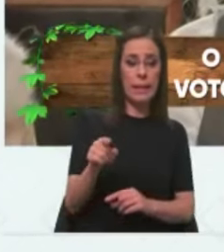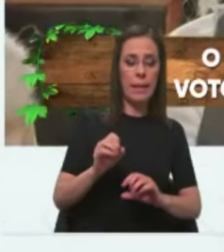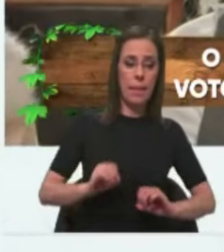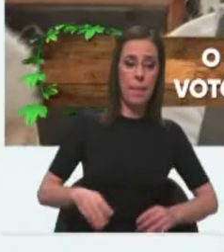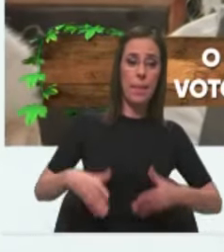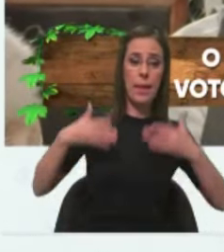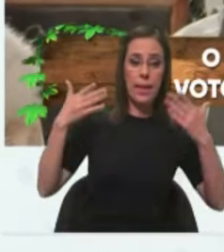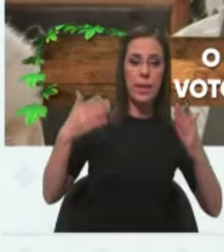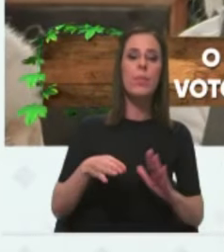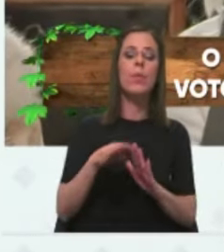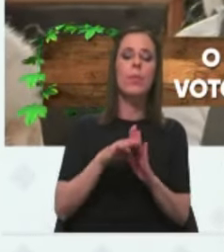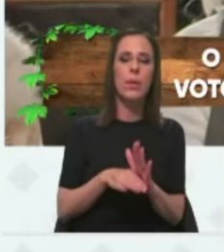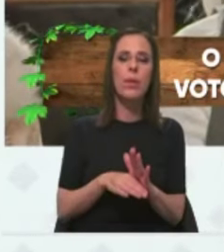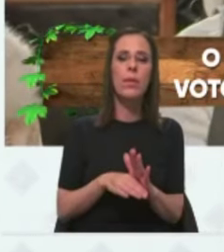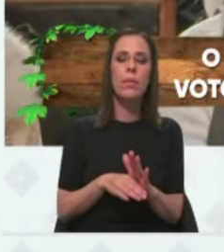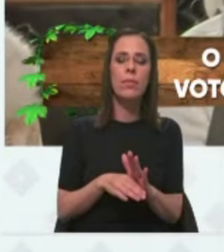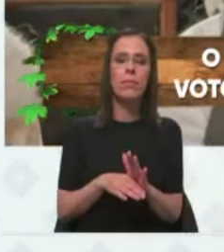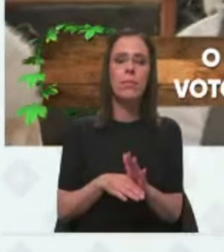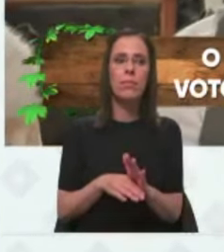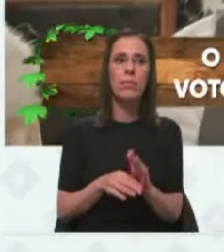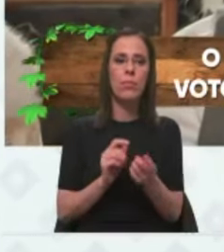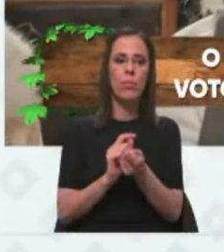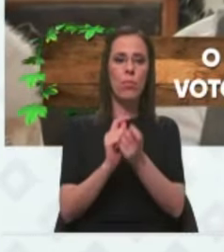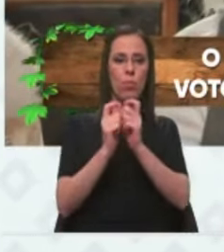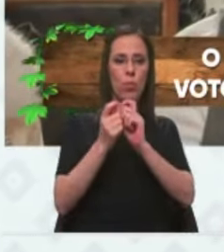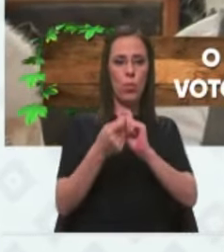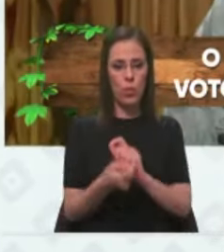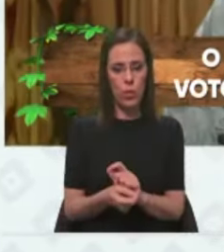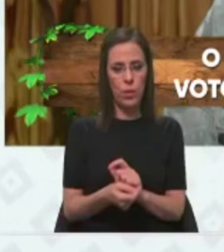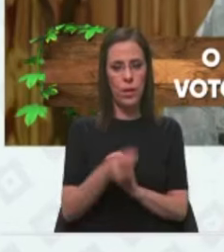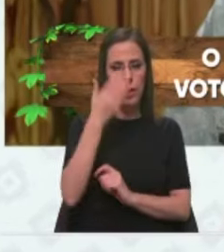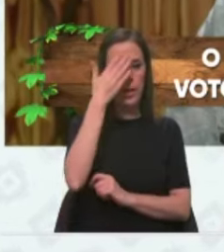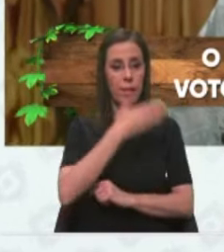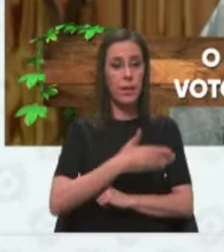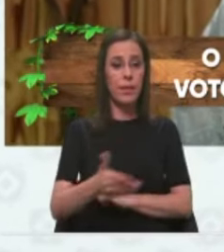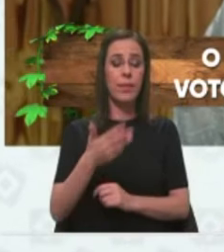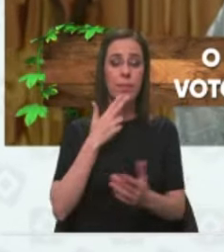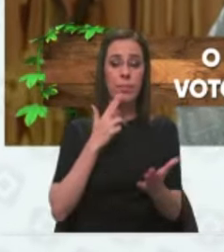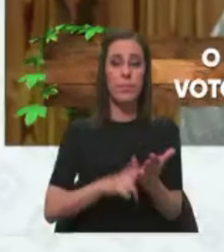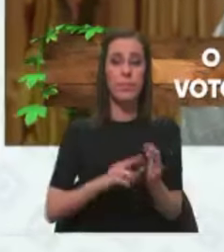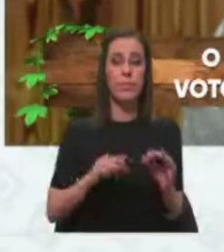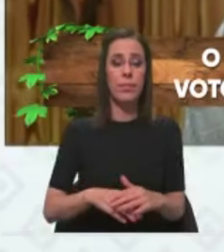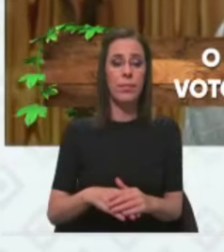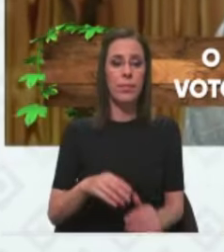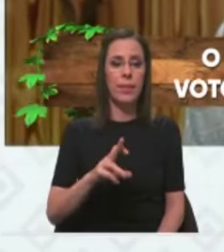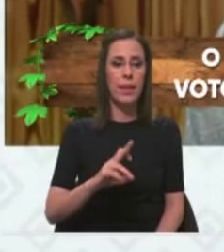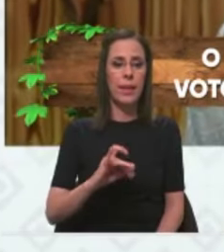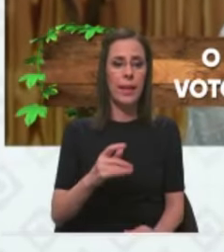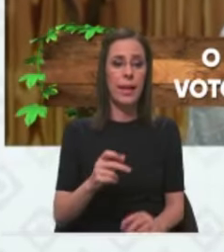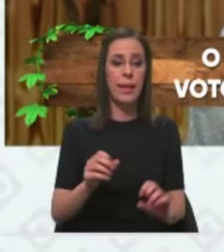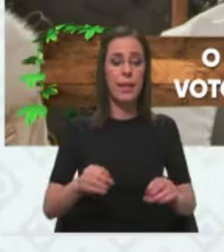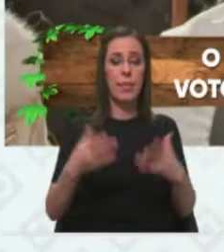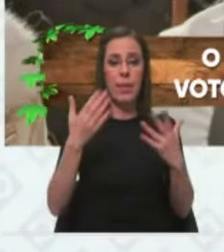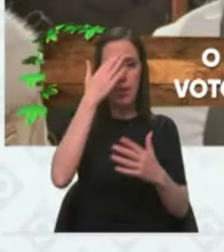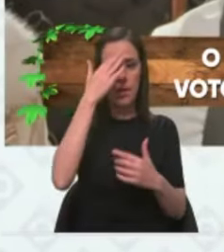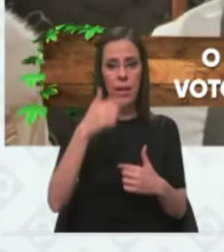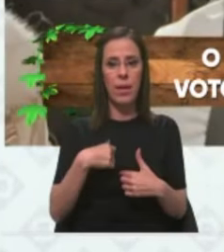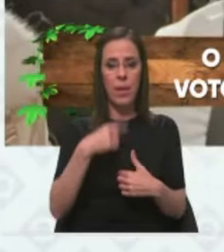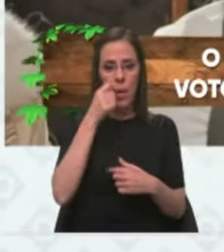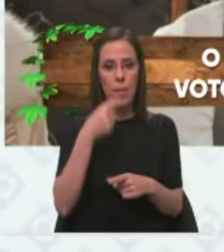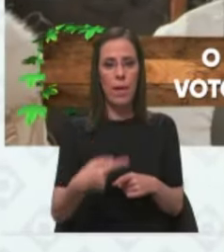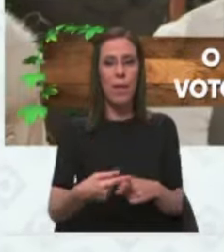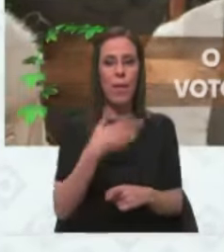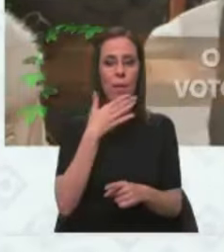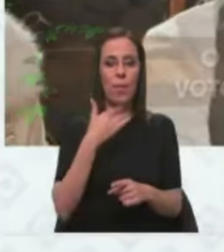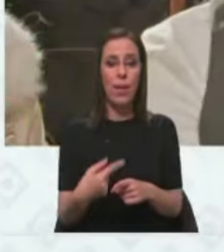início do programa e que que foi mudando ao longo do tempo verade por exemplo a Rita que no início do programa achava que eu era um homem interessante